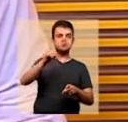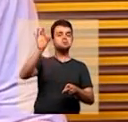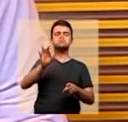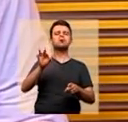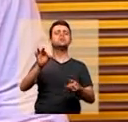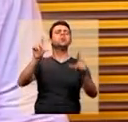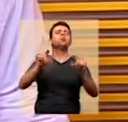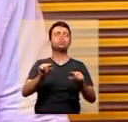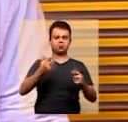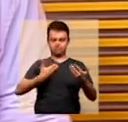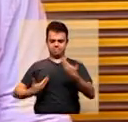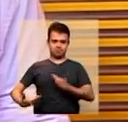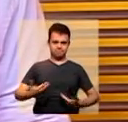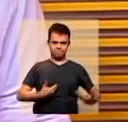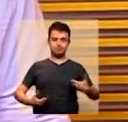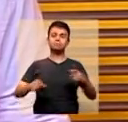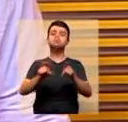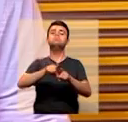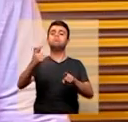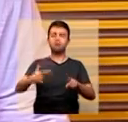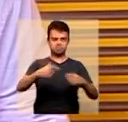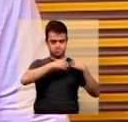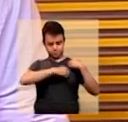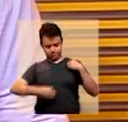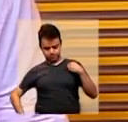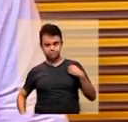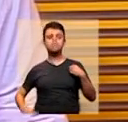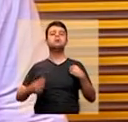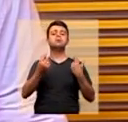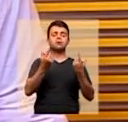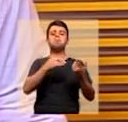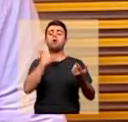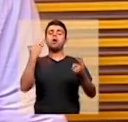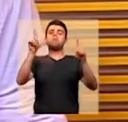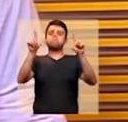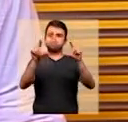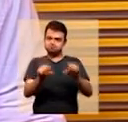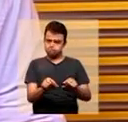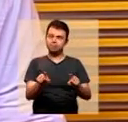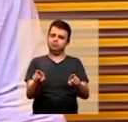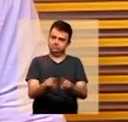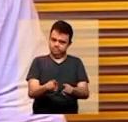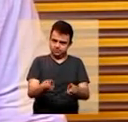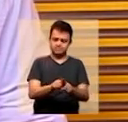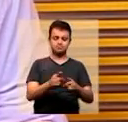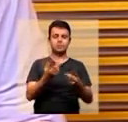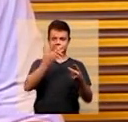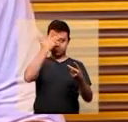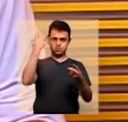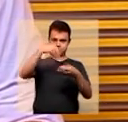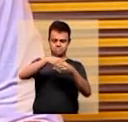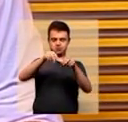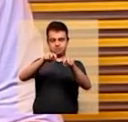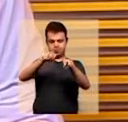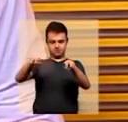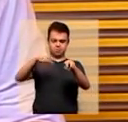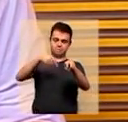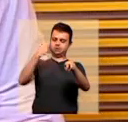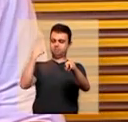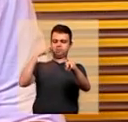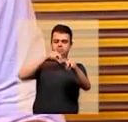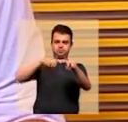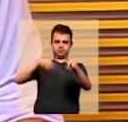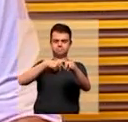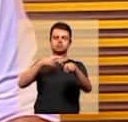de lesões graves. Usar o cinto de segurança reduz o risco de morte entre os condutores e passageiros dos bancos dianteiros